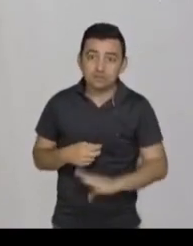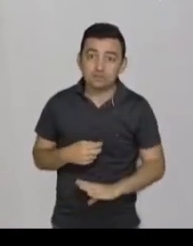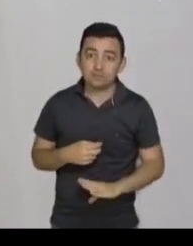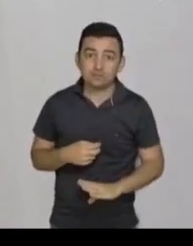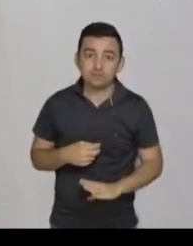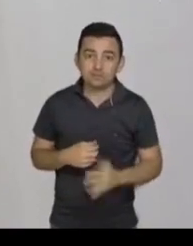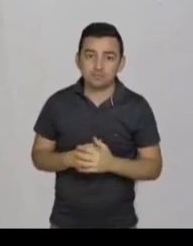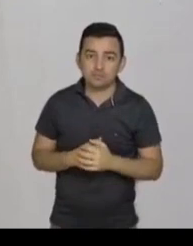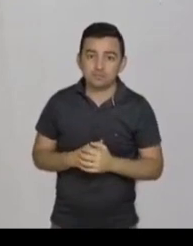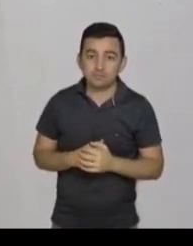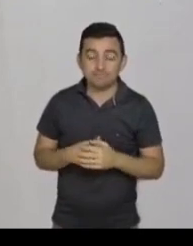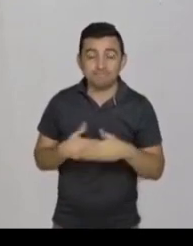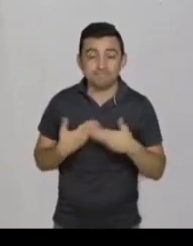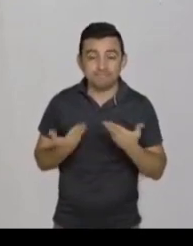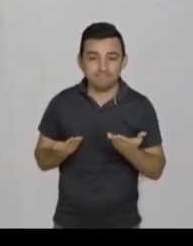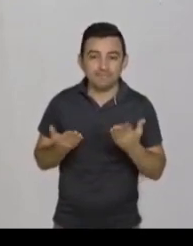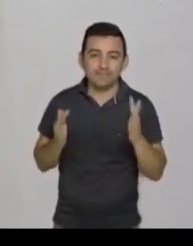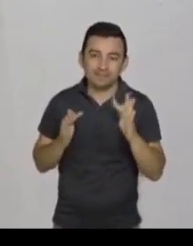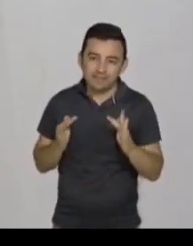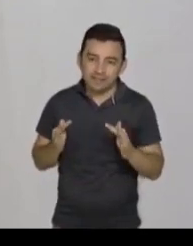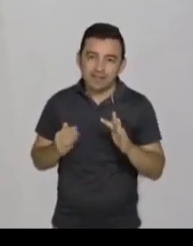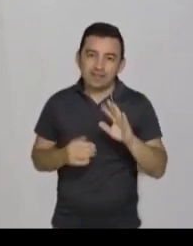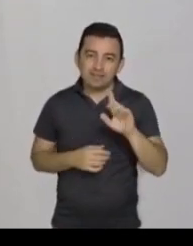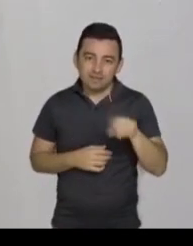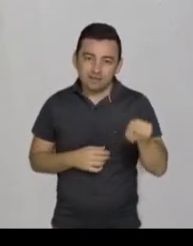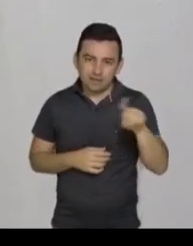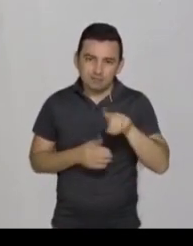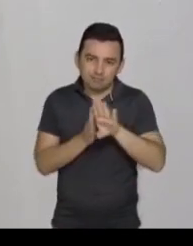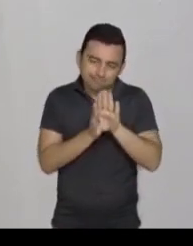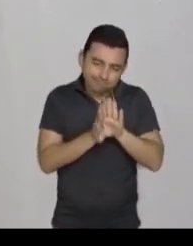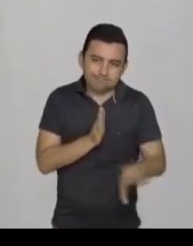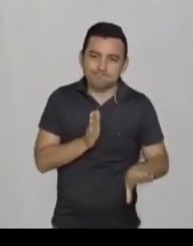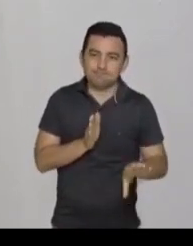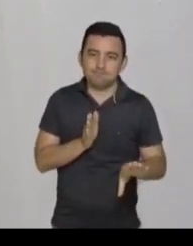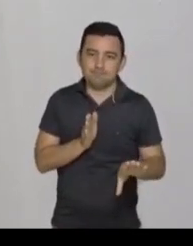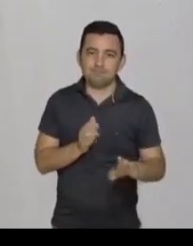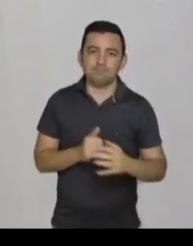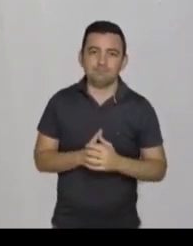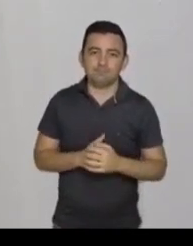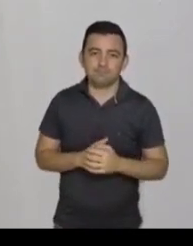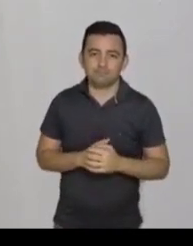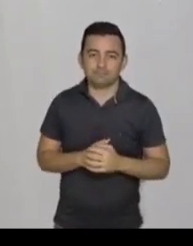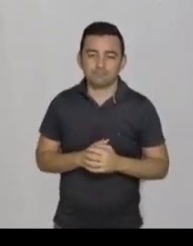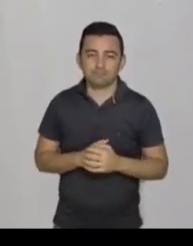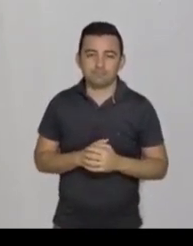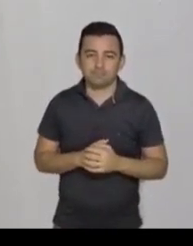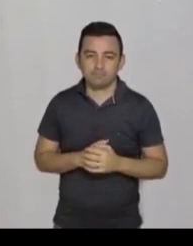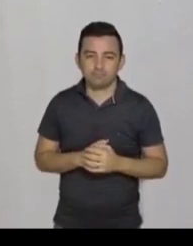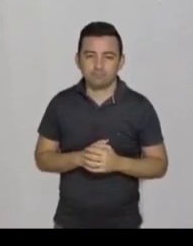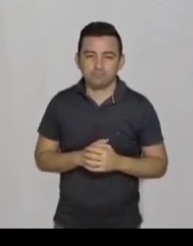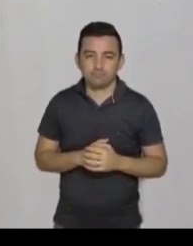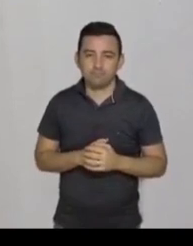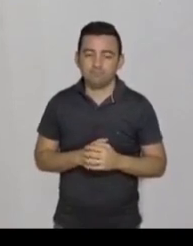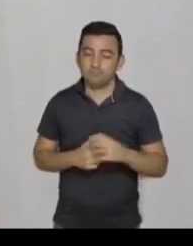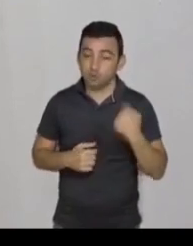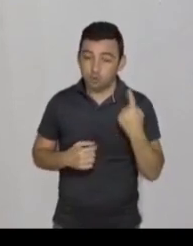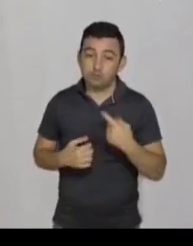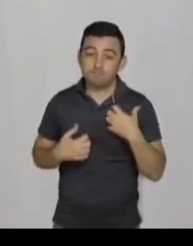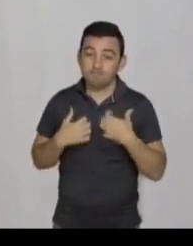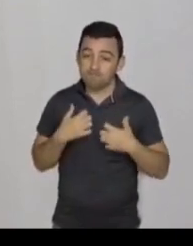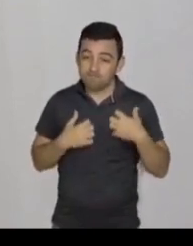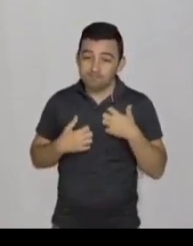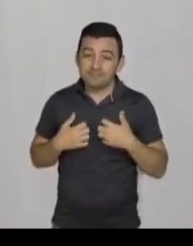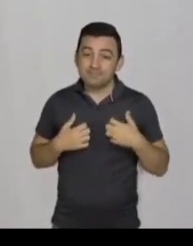felizmente o veto foi derrubado e a nossa ansiedade Agora